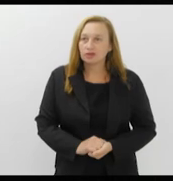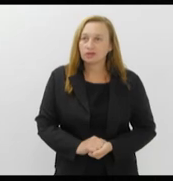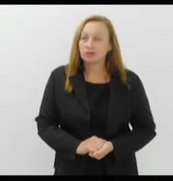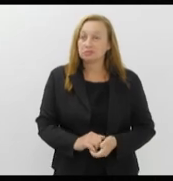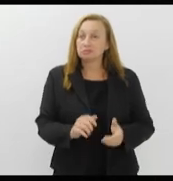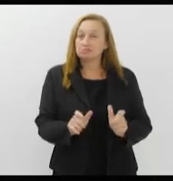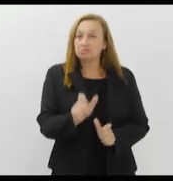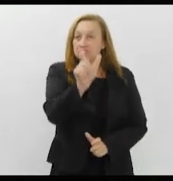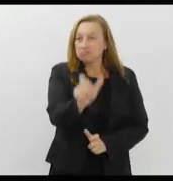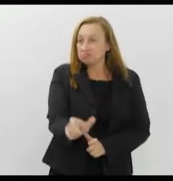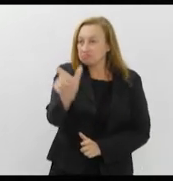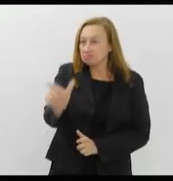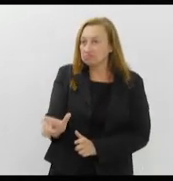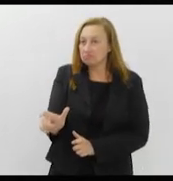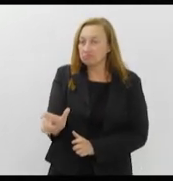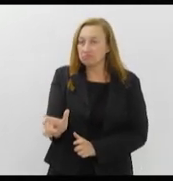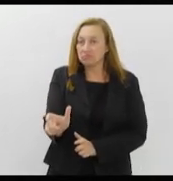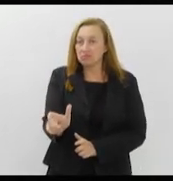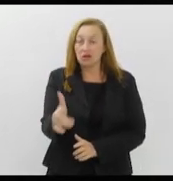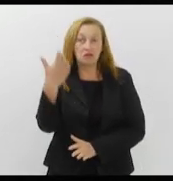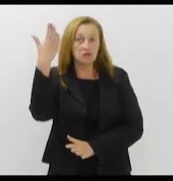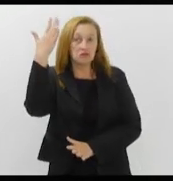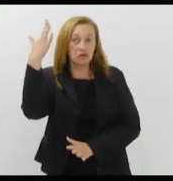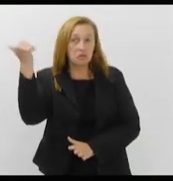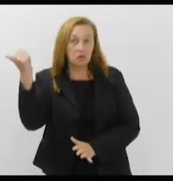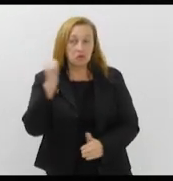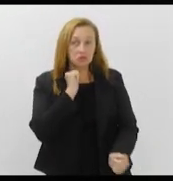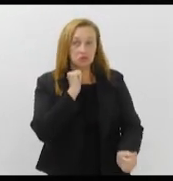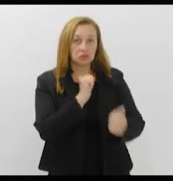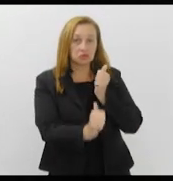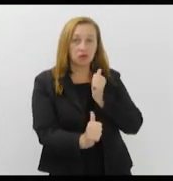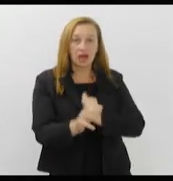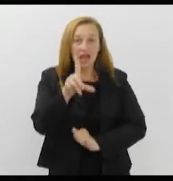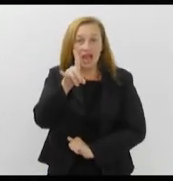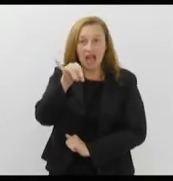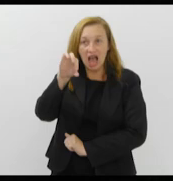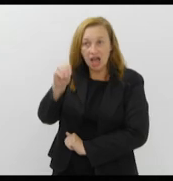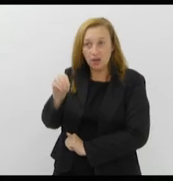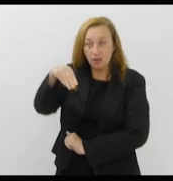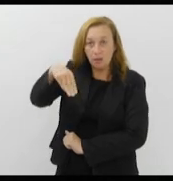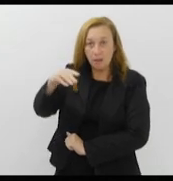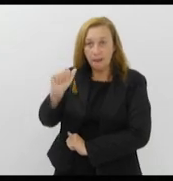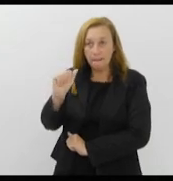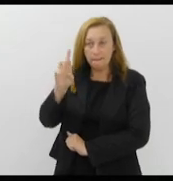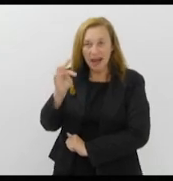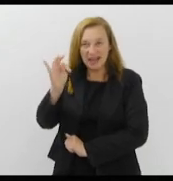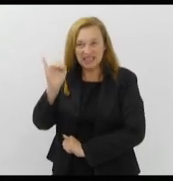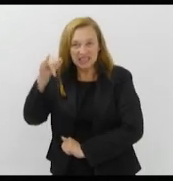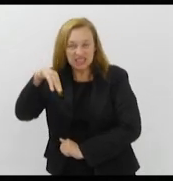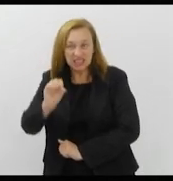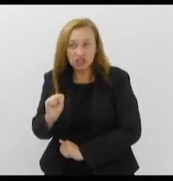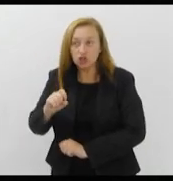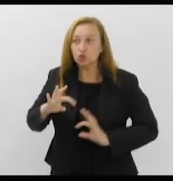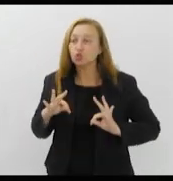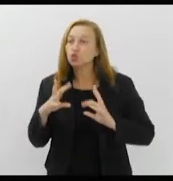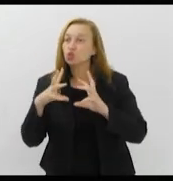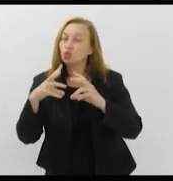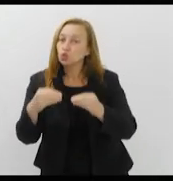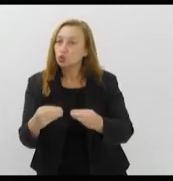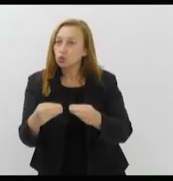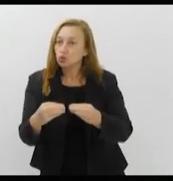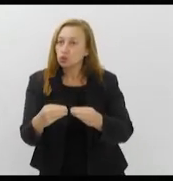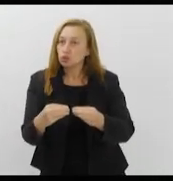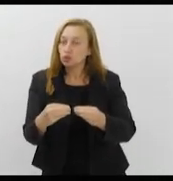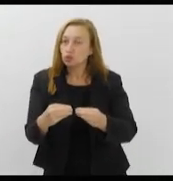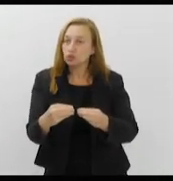craques, tinha o estádio Caio Martins. Tudo, tirando o Caio Martins, tudo, todos